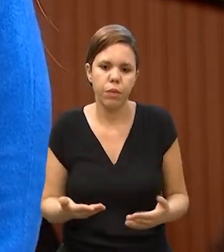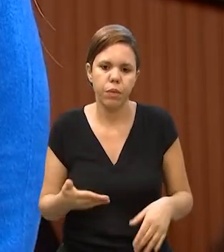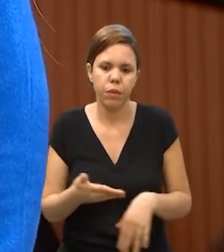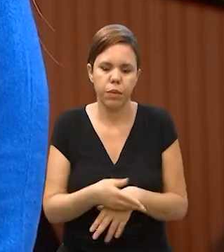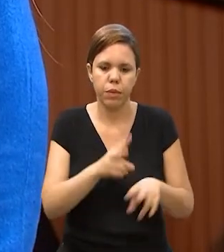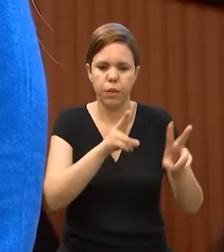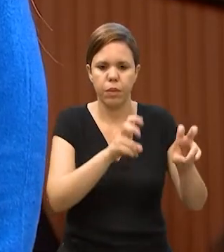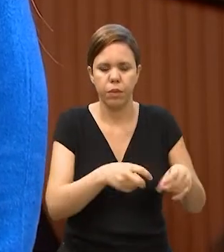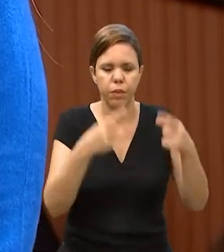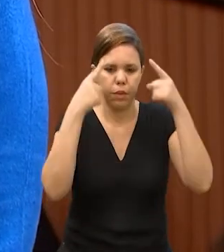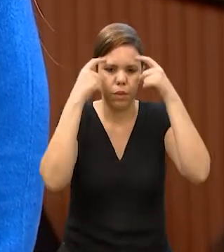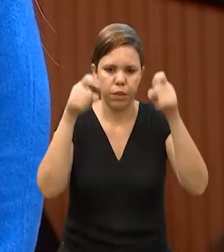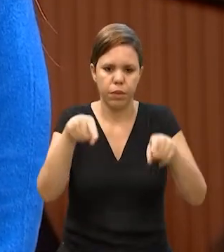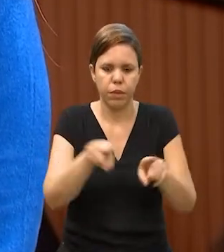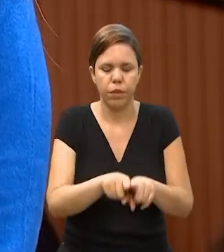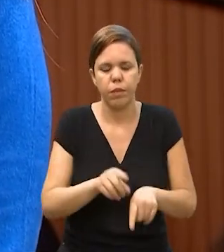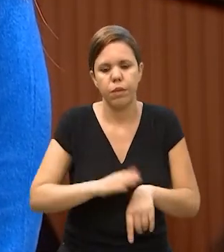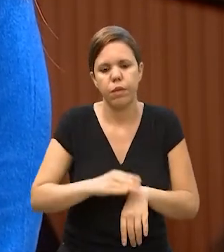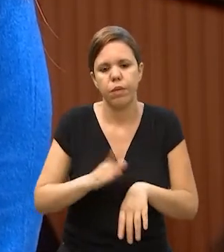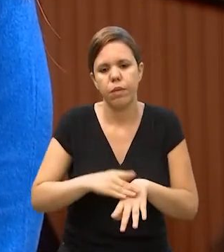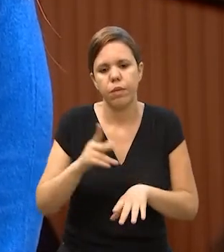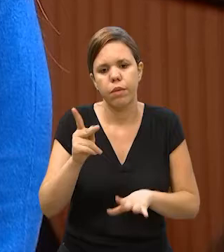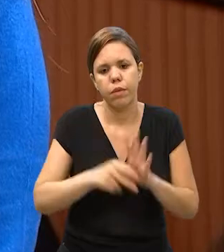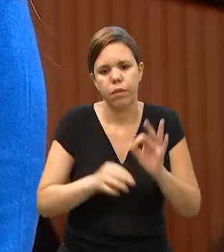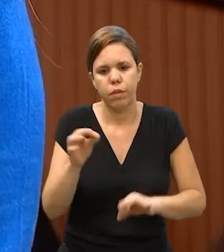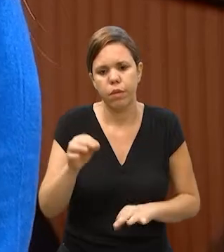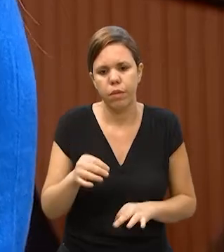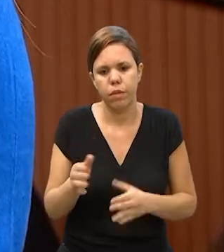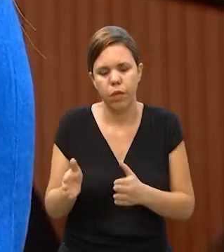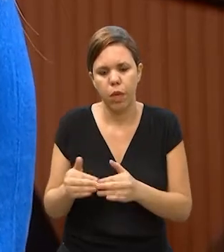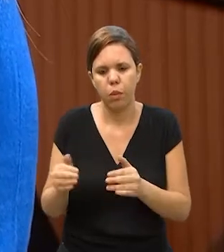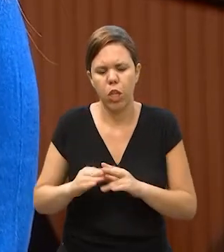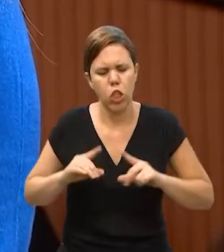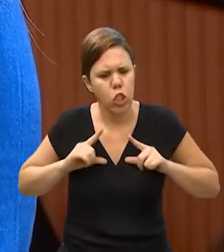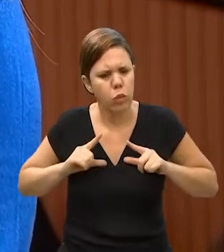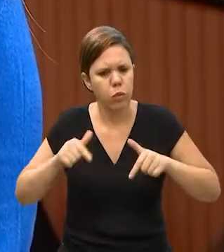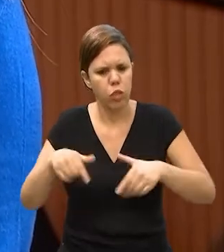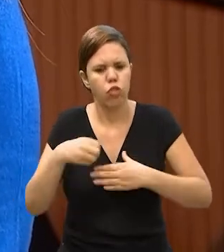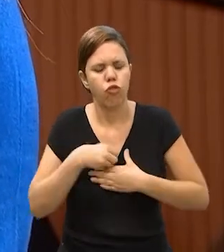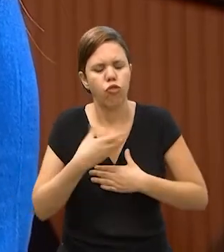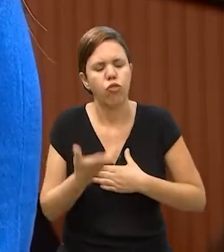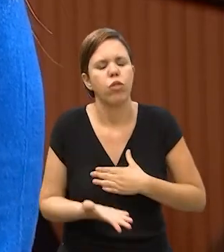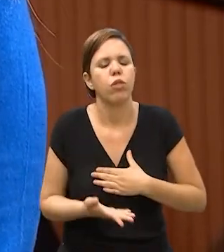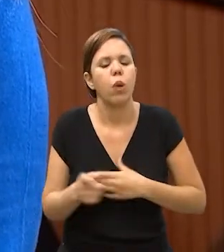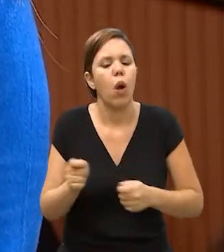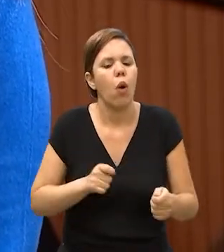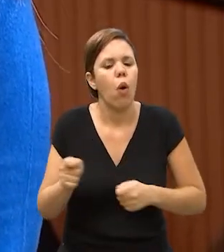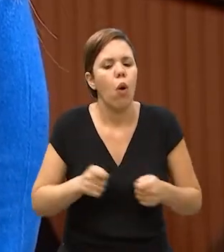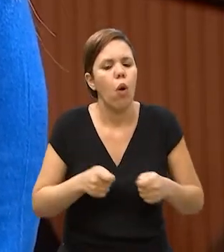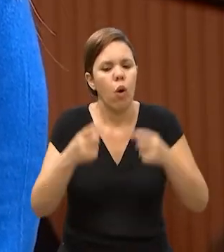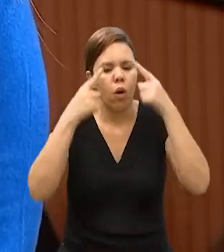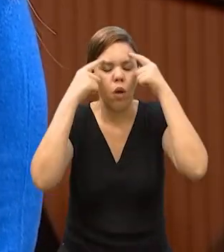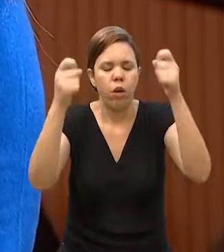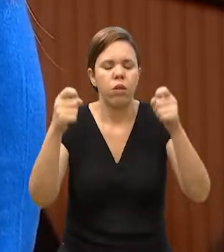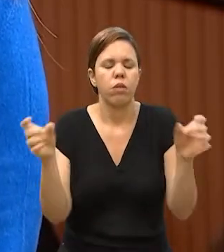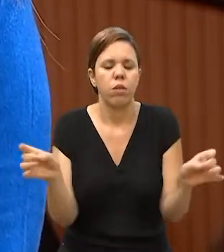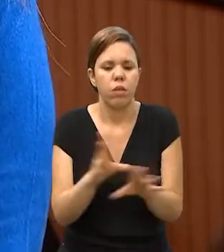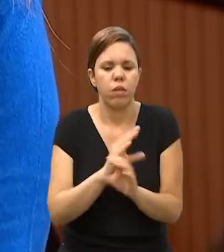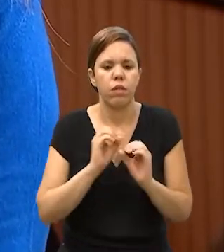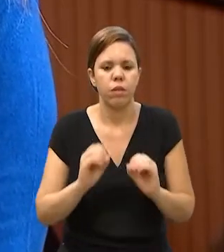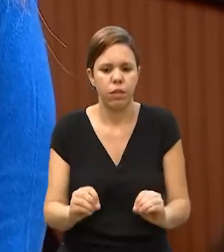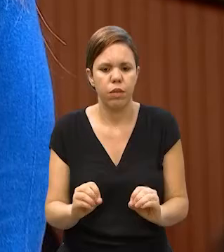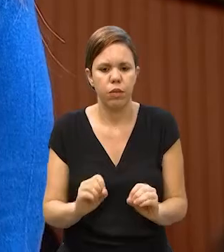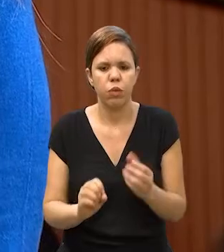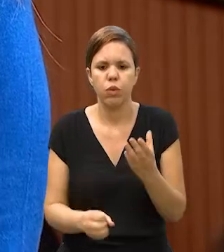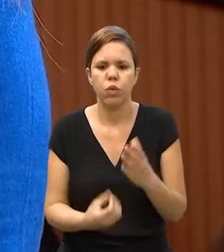no tema violência, porque o senhor também é autor do projeto que pede medidas aí, né? Para controlar essa violência, para acabar com isso,